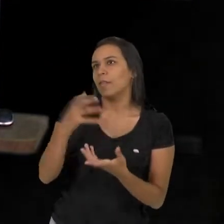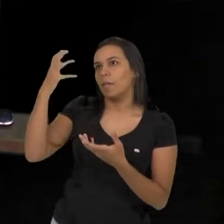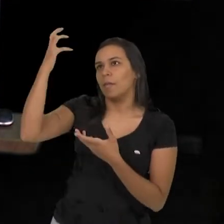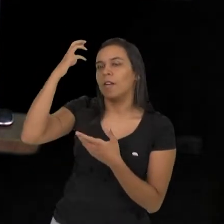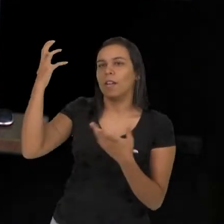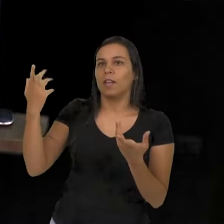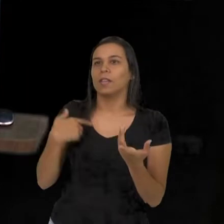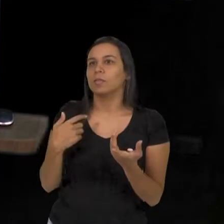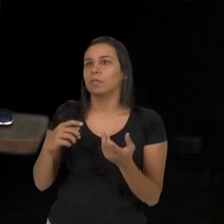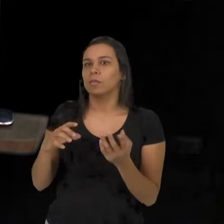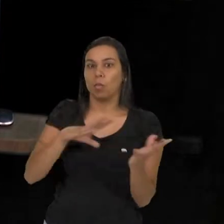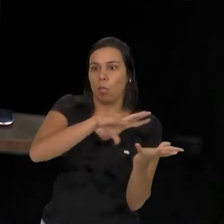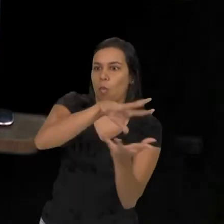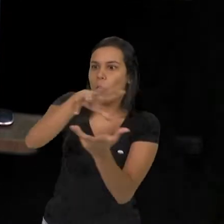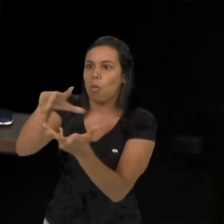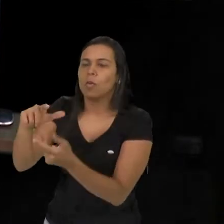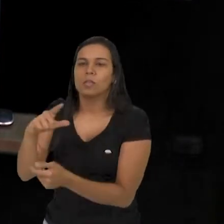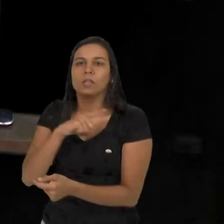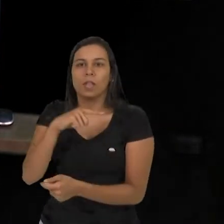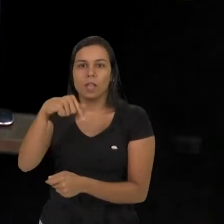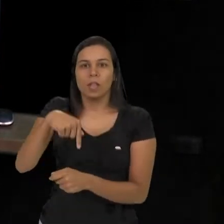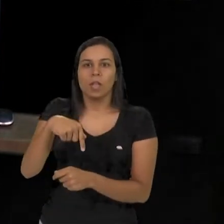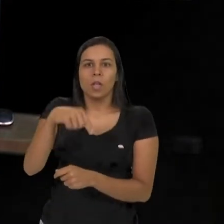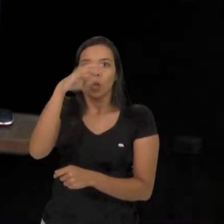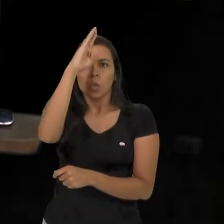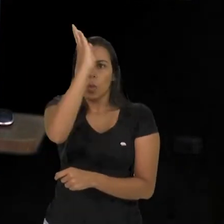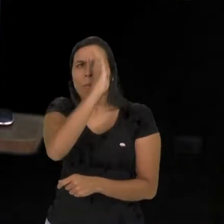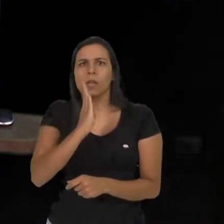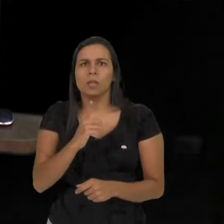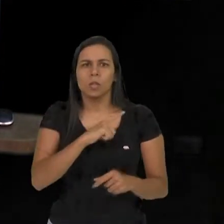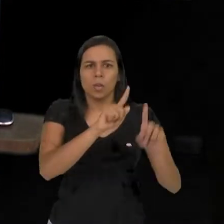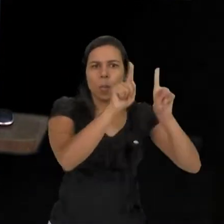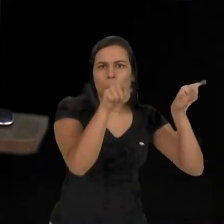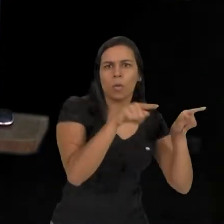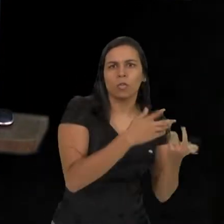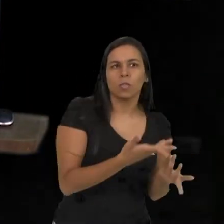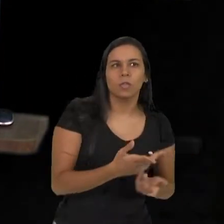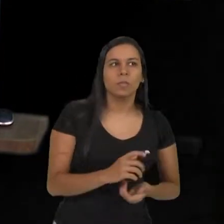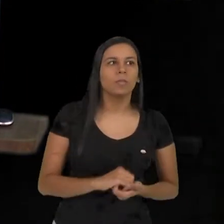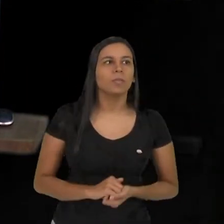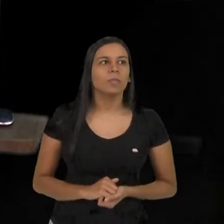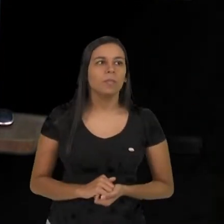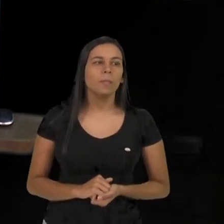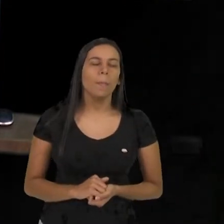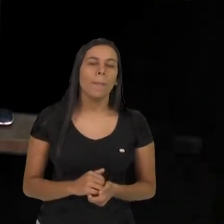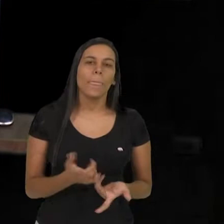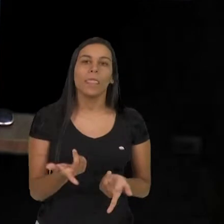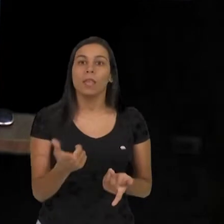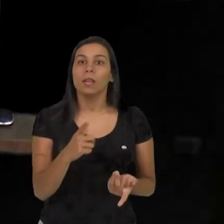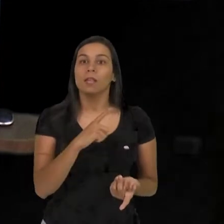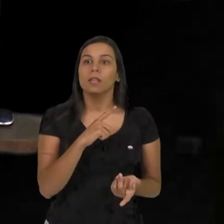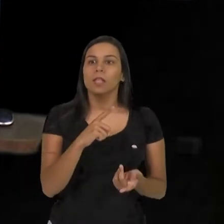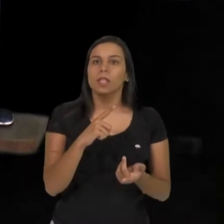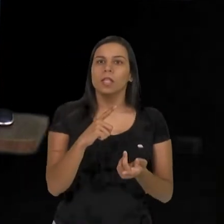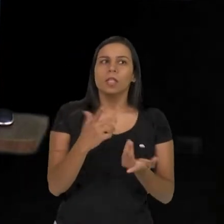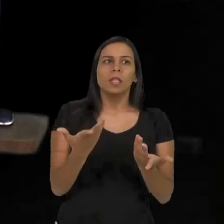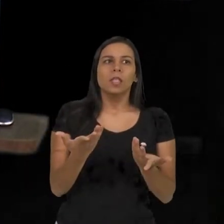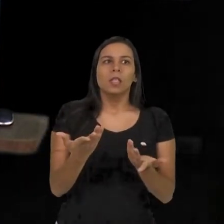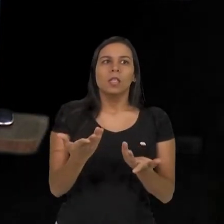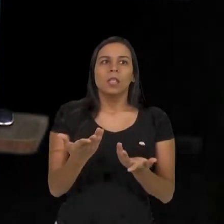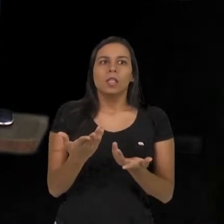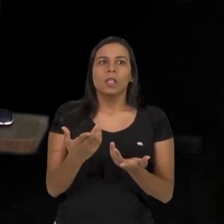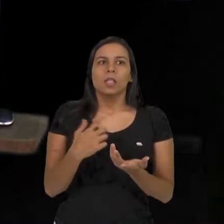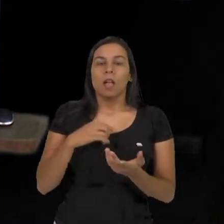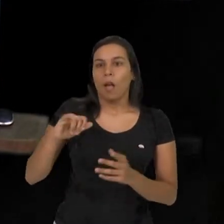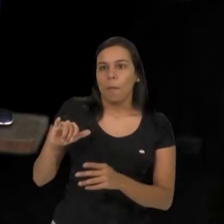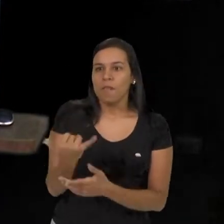inclusive no Brasil já temos esse projeto. Beleza? Tem aquela tipo de questão que já contradiz com o anterior, não é aquela questão de divertir, não é a ideia